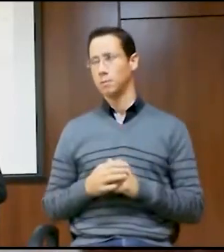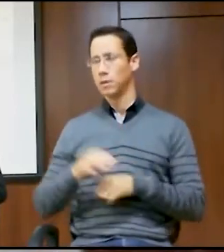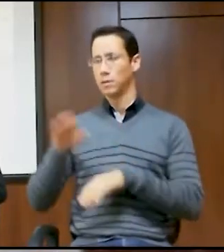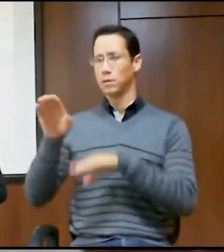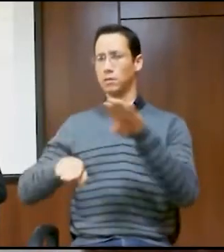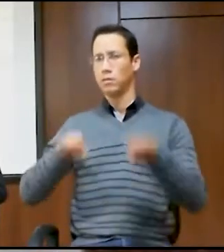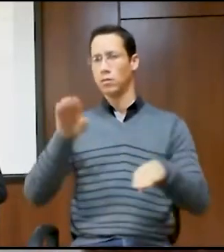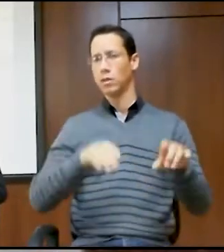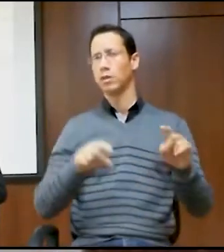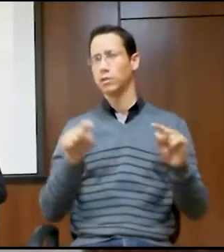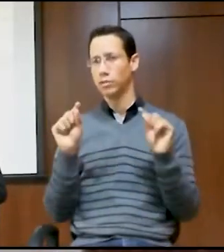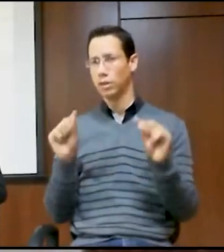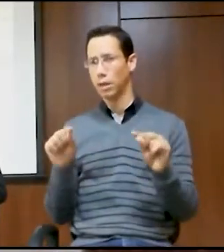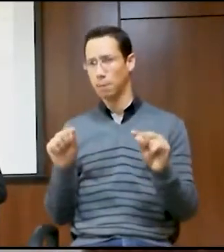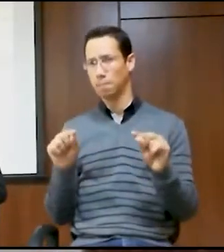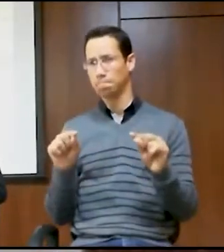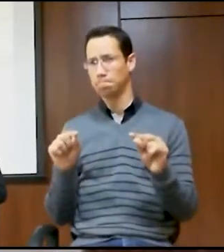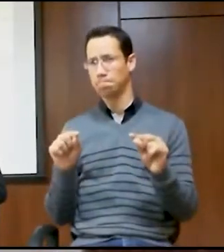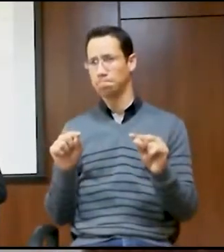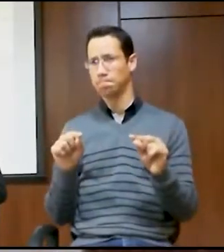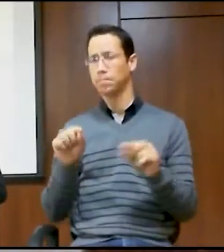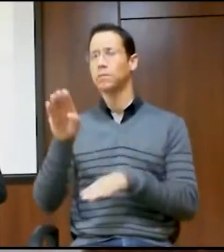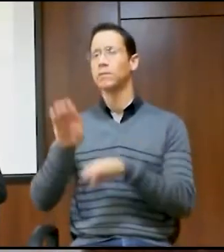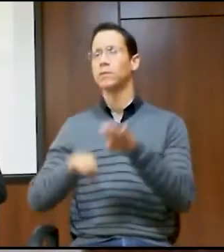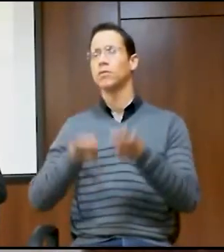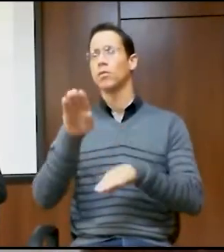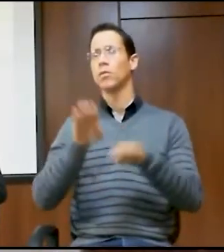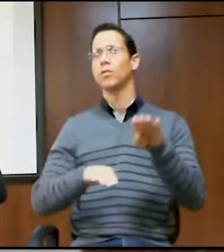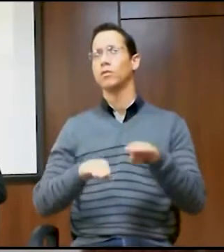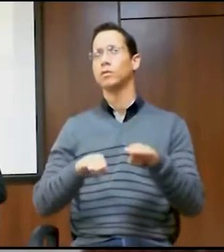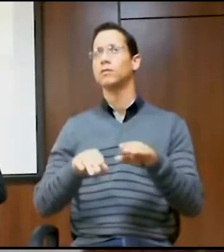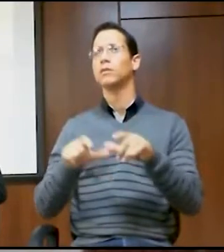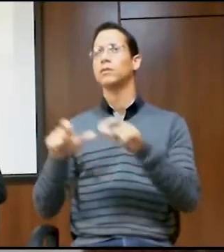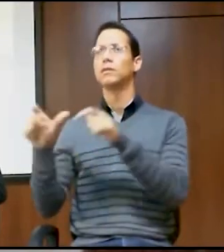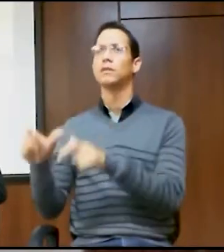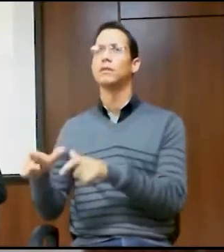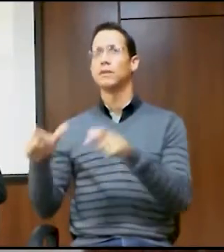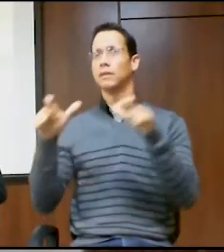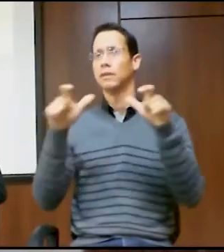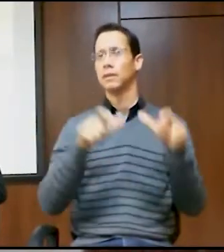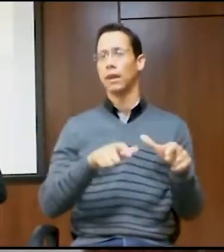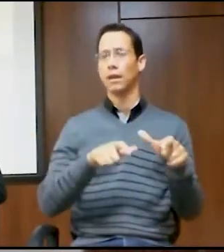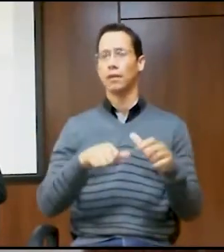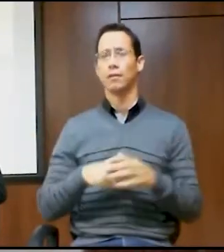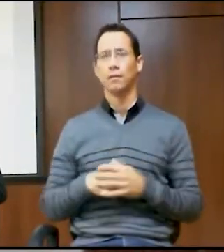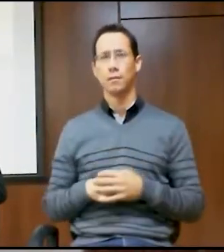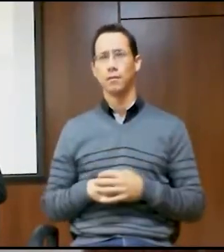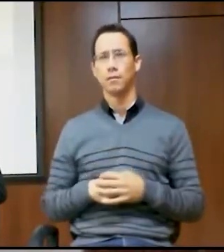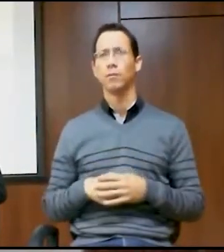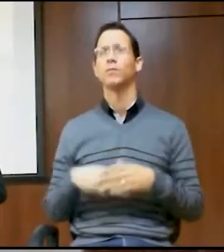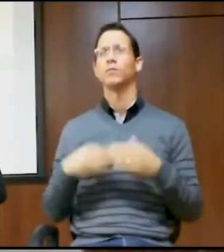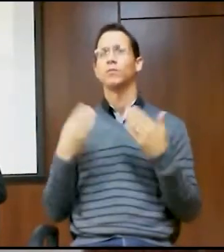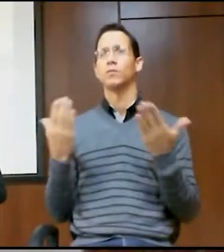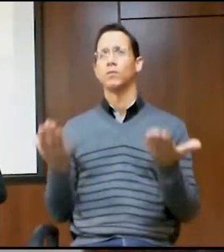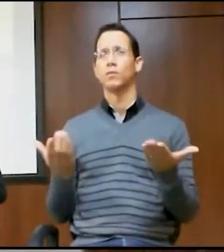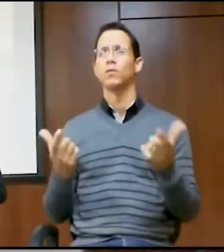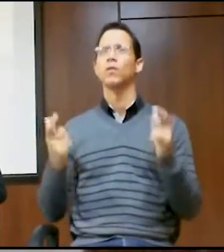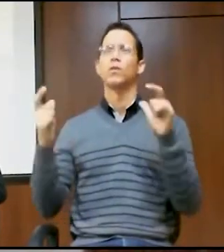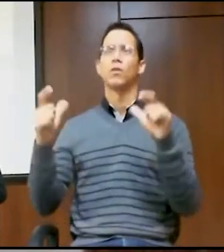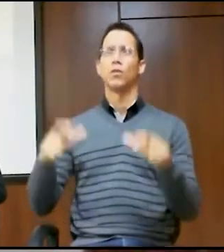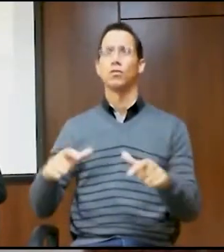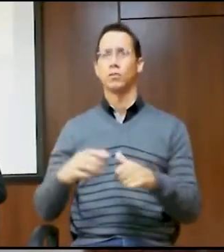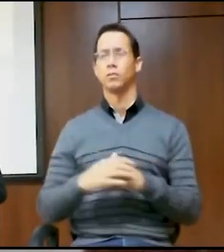desigualdade de quê? É desigualdade entre quem? Quando e onde? Né? Então, para a